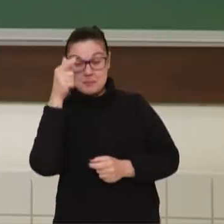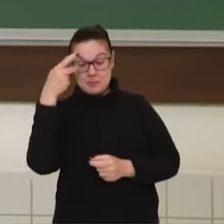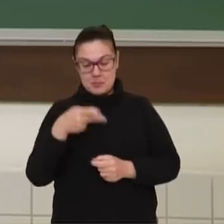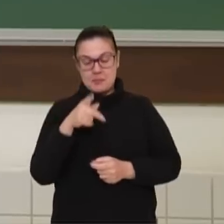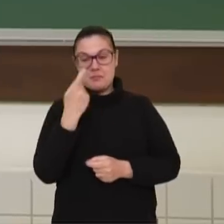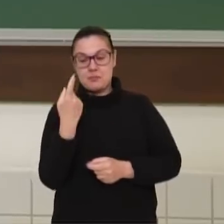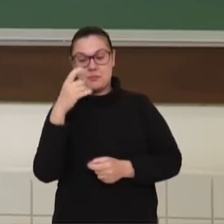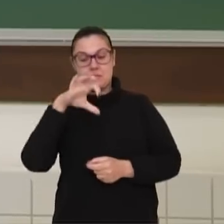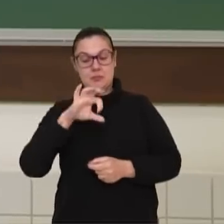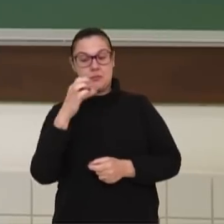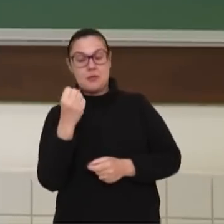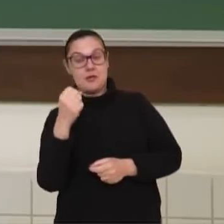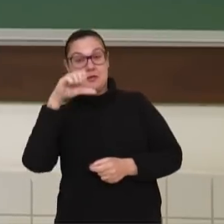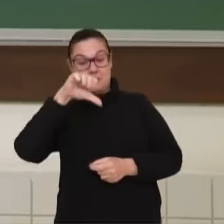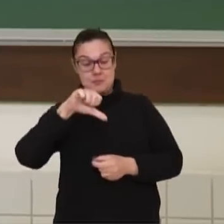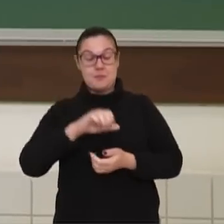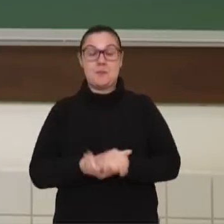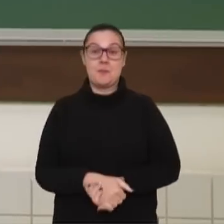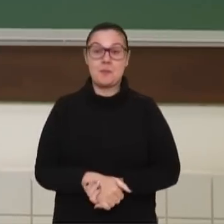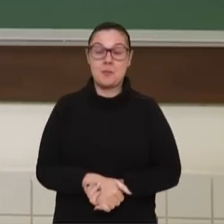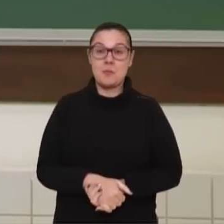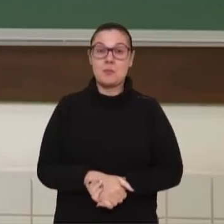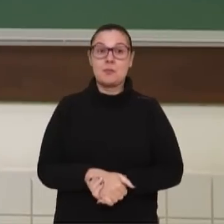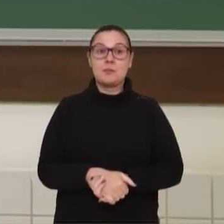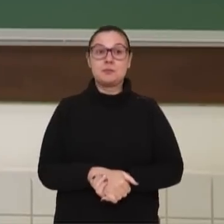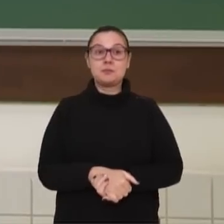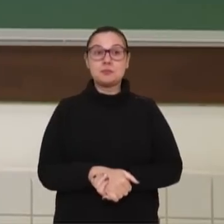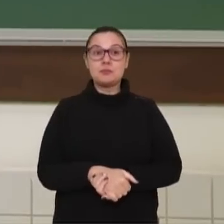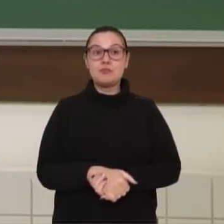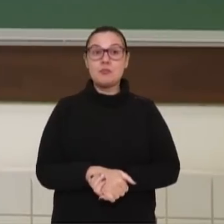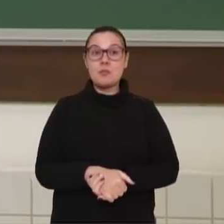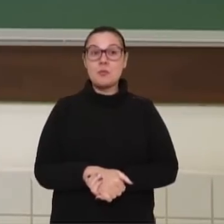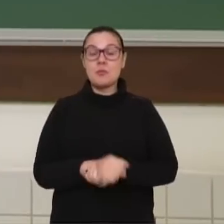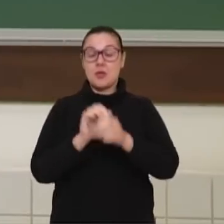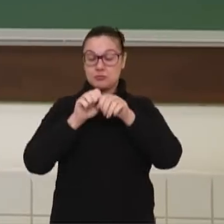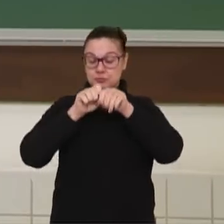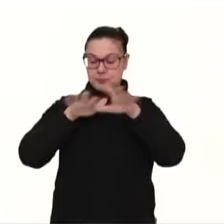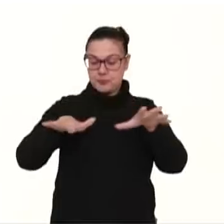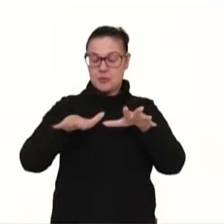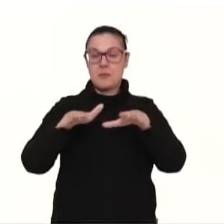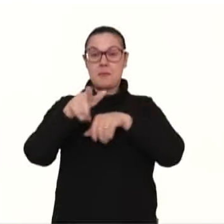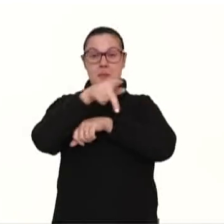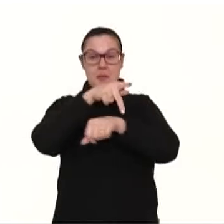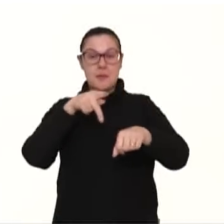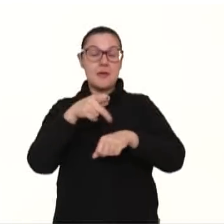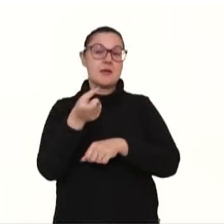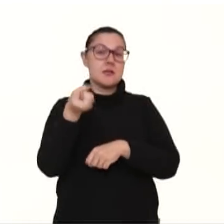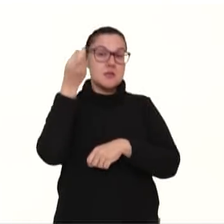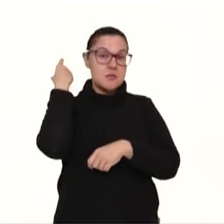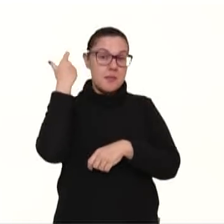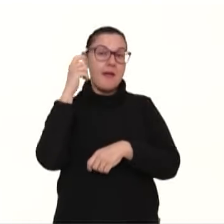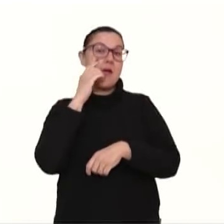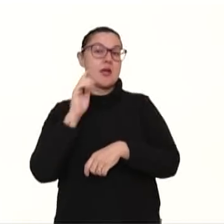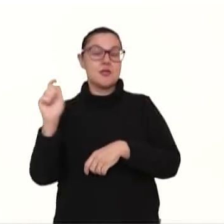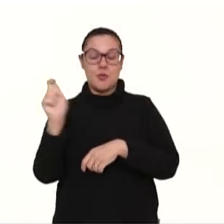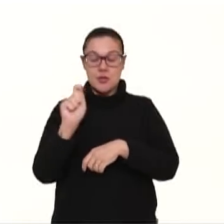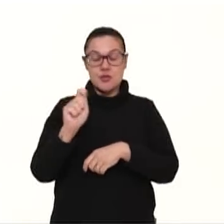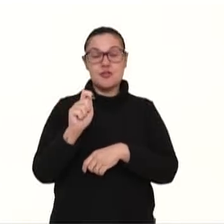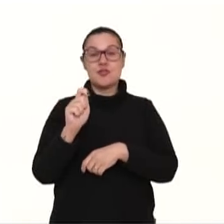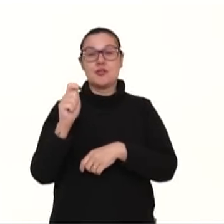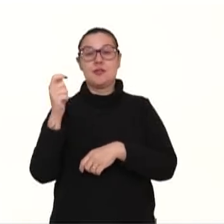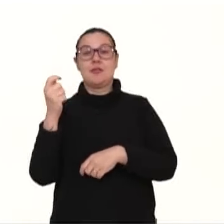em 1989, e se espalhou por países como México, Argentina, Chile e